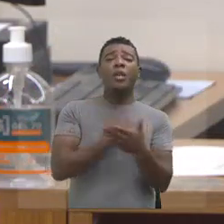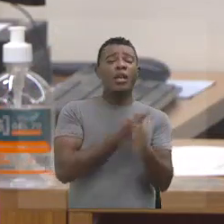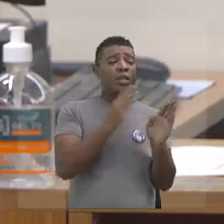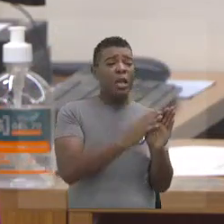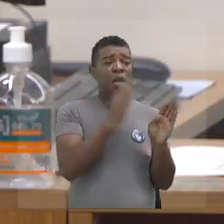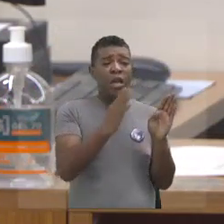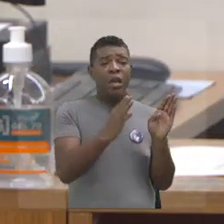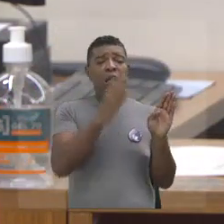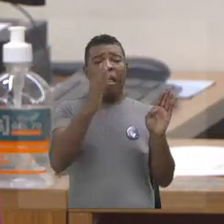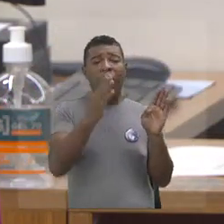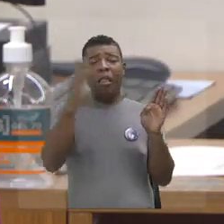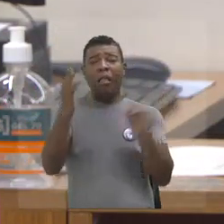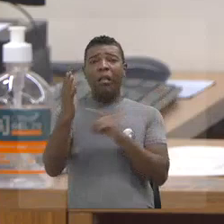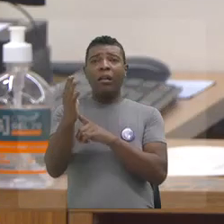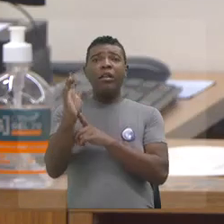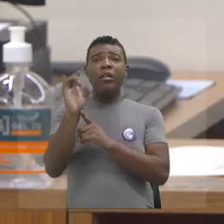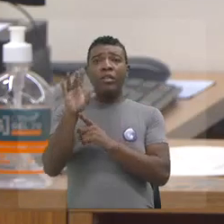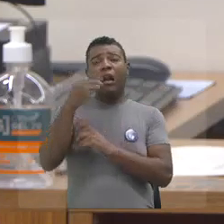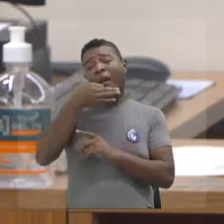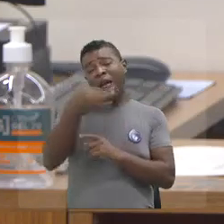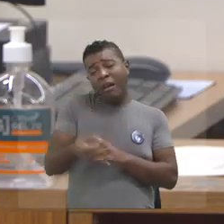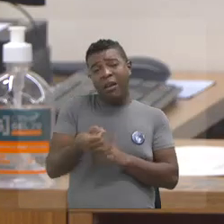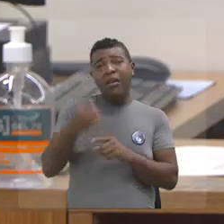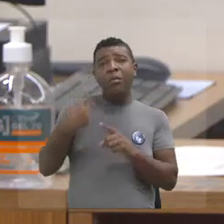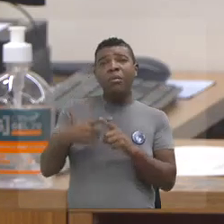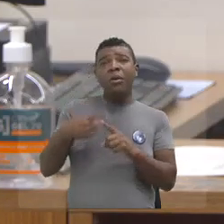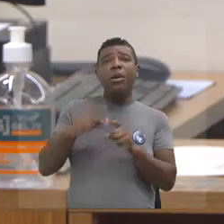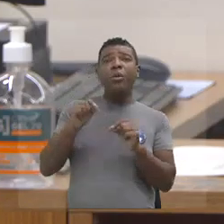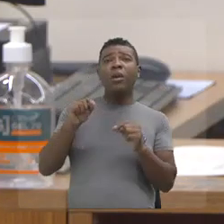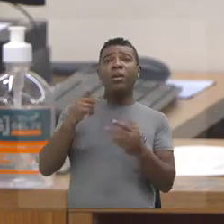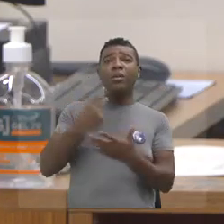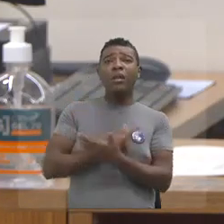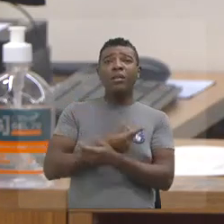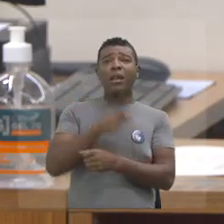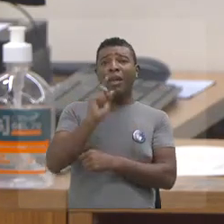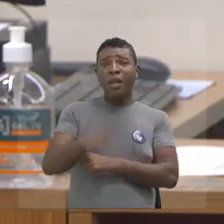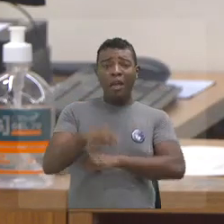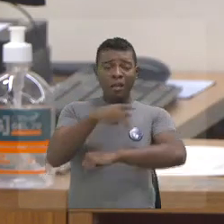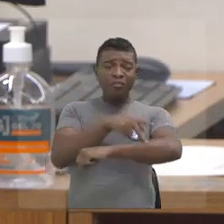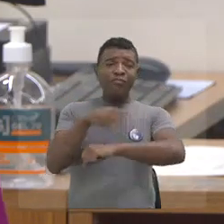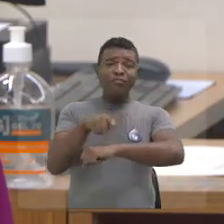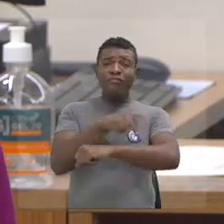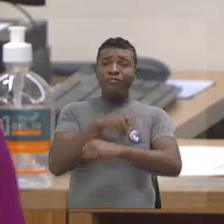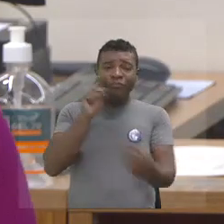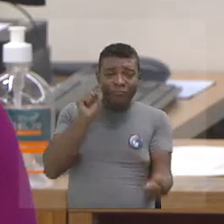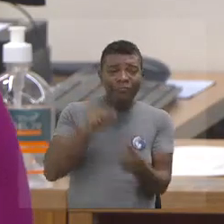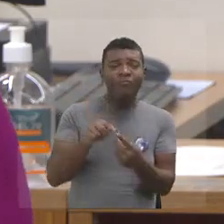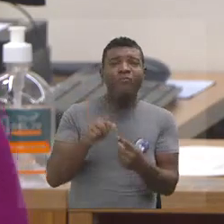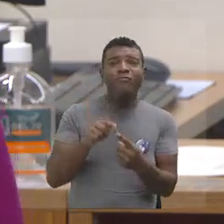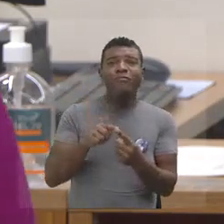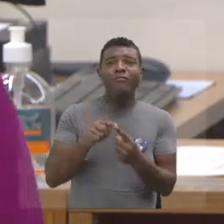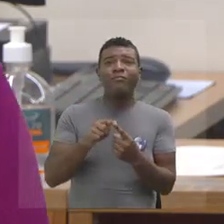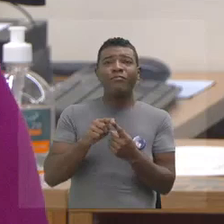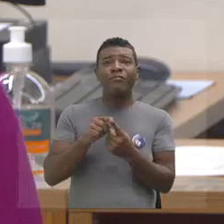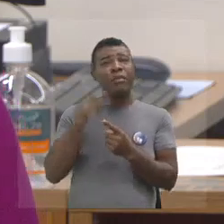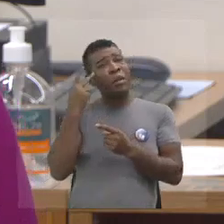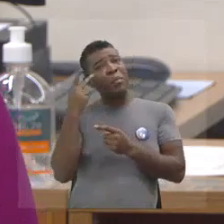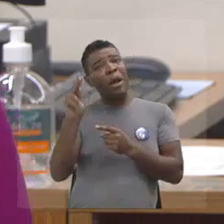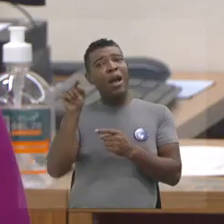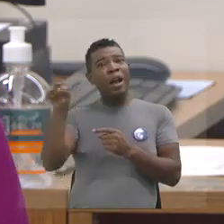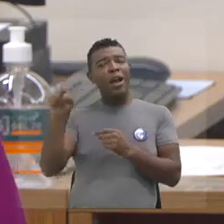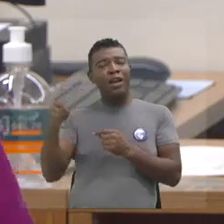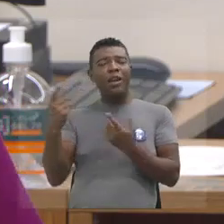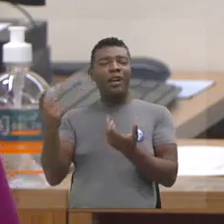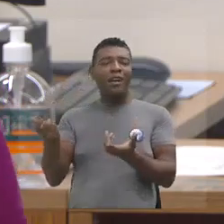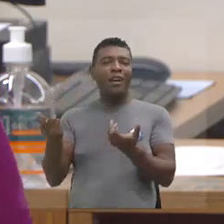mas isso nesse caso é só uma observação porque eu acho que isso é pedagógico sabe para é pedagógico para as mineradoras